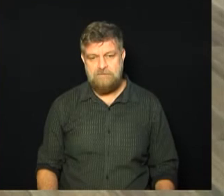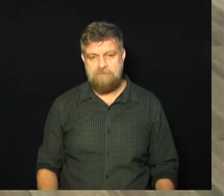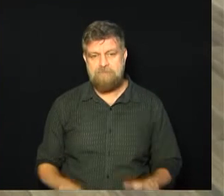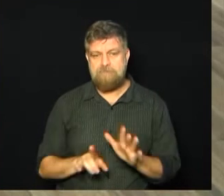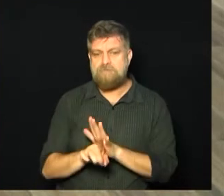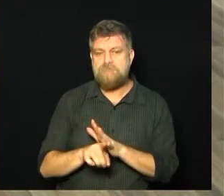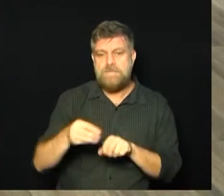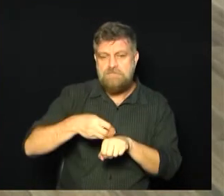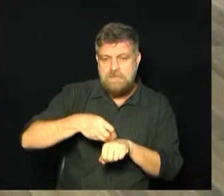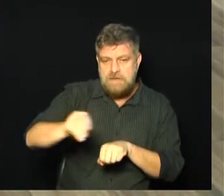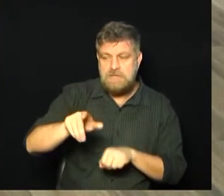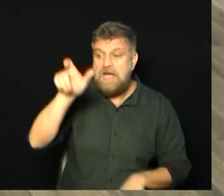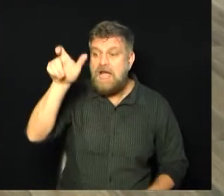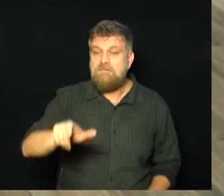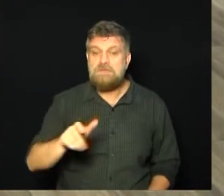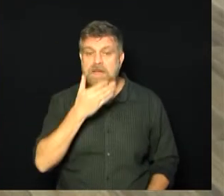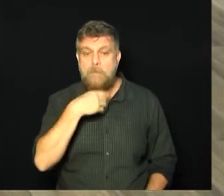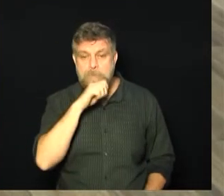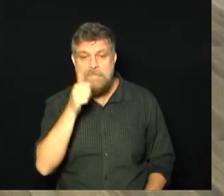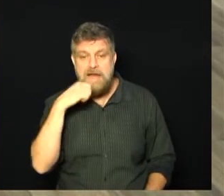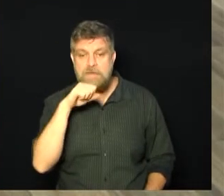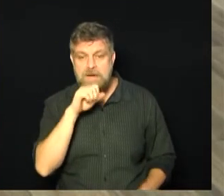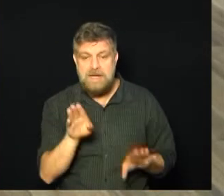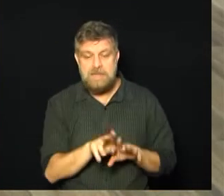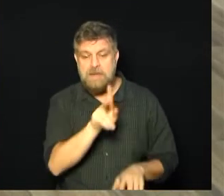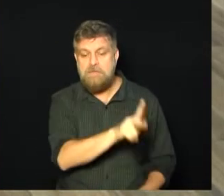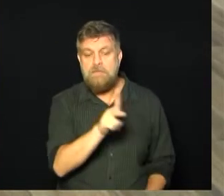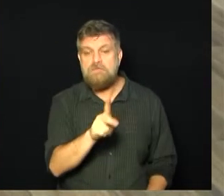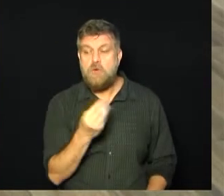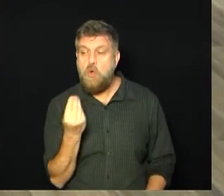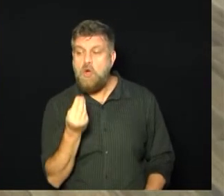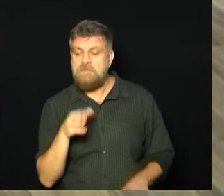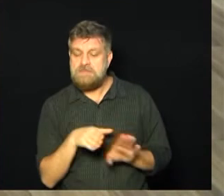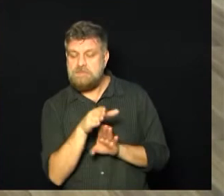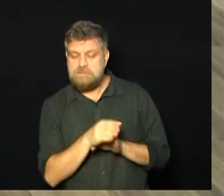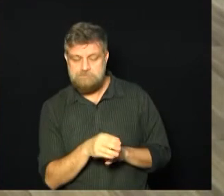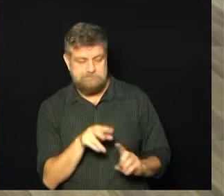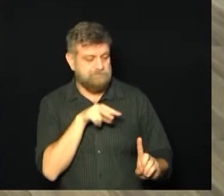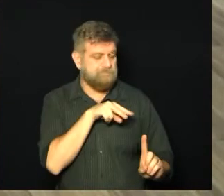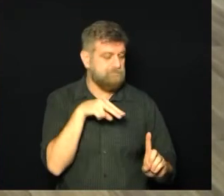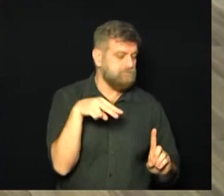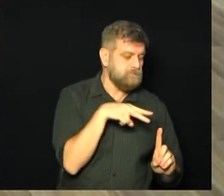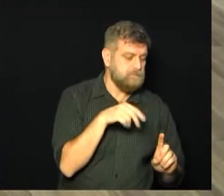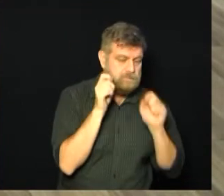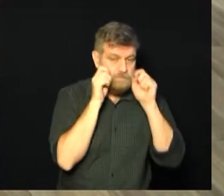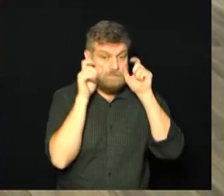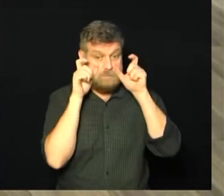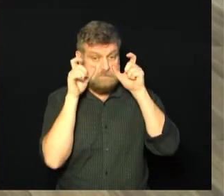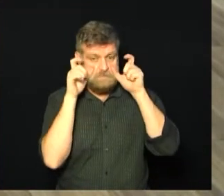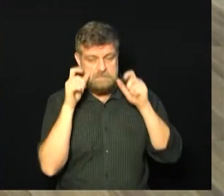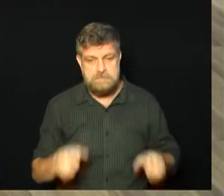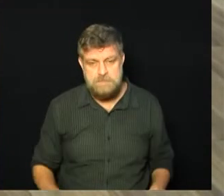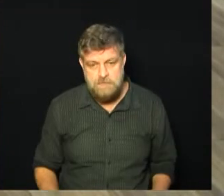que é a dica, a orientação que você dá para o pai, para a mãe e até para a professora, né? Viu alguma coisa diferente, já tem que ficar em alerta nesse